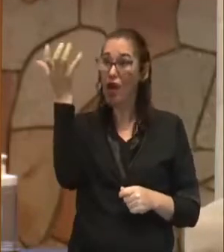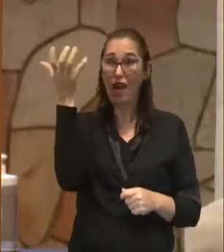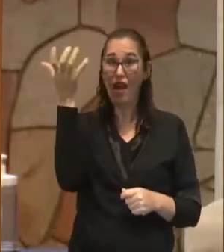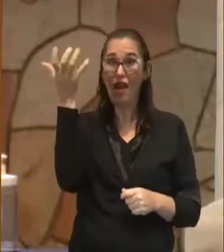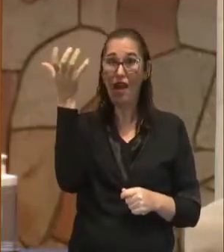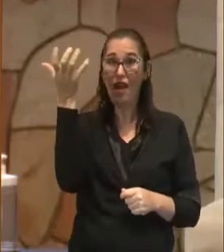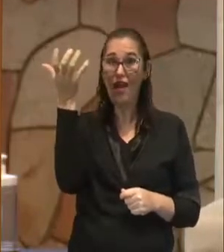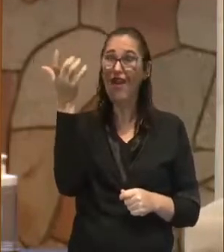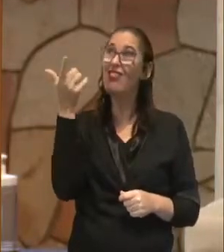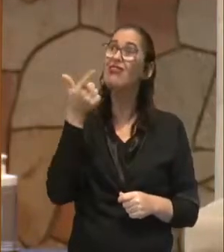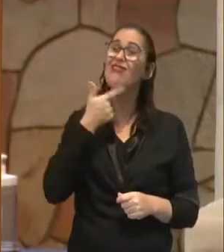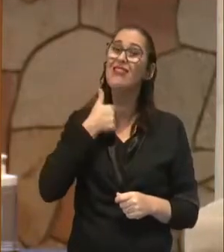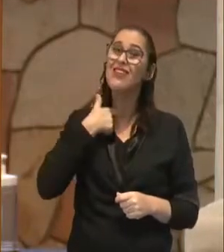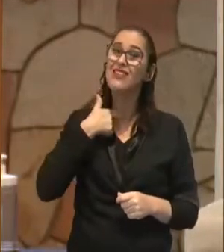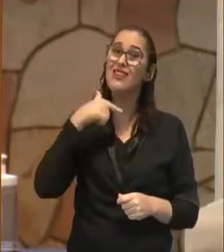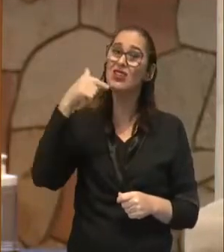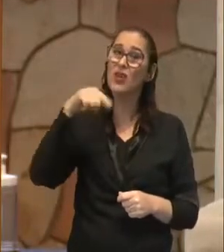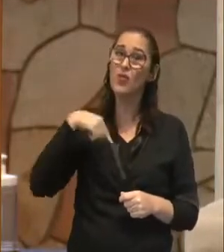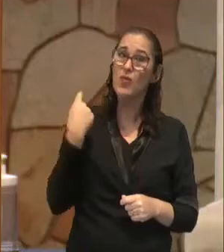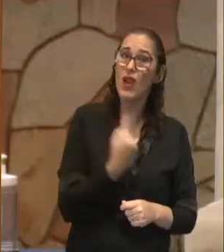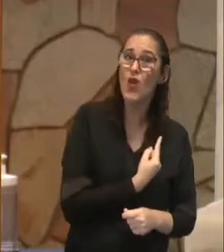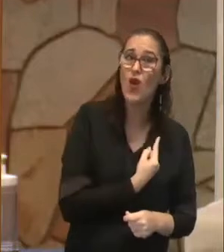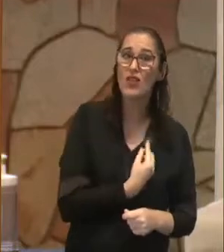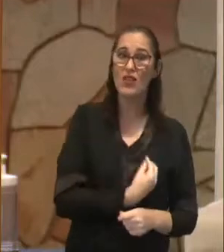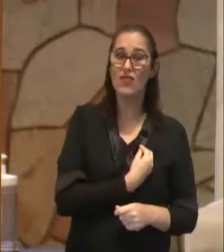requer, deseja que nós sejamos?